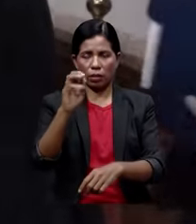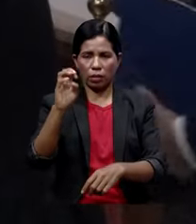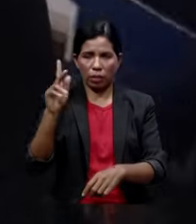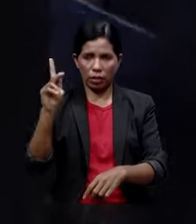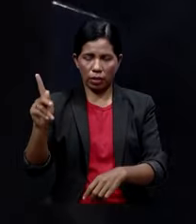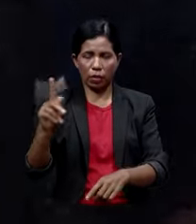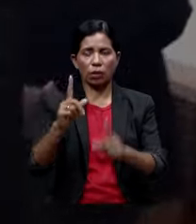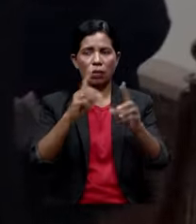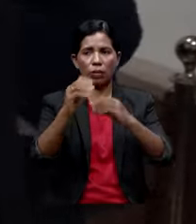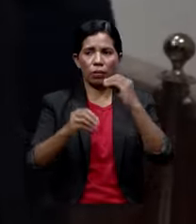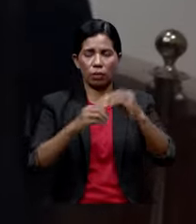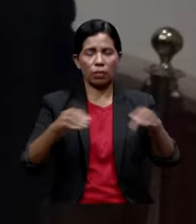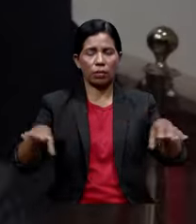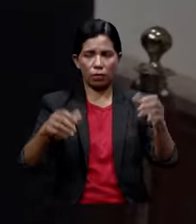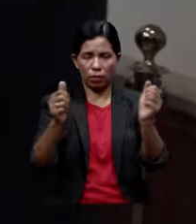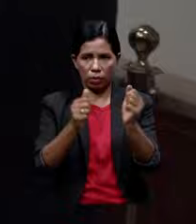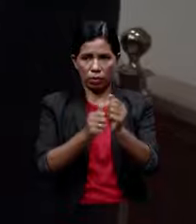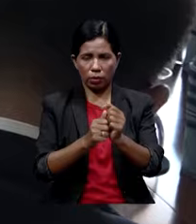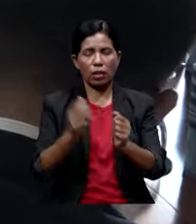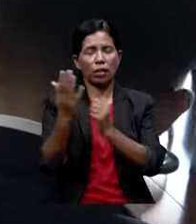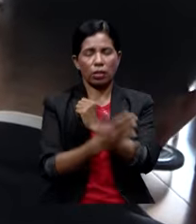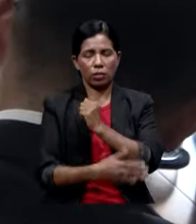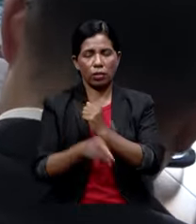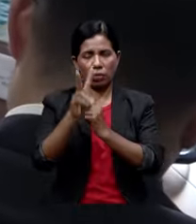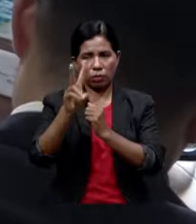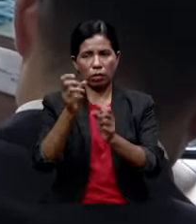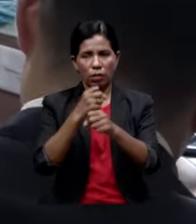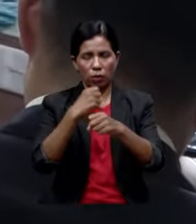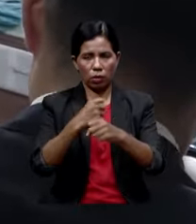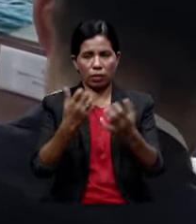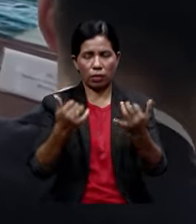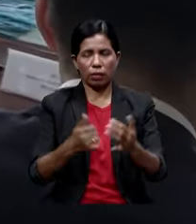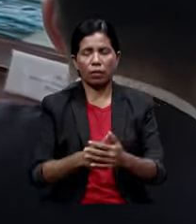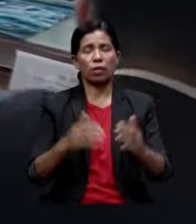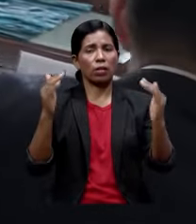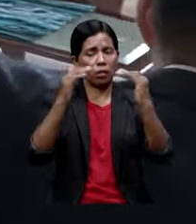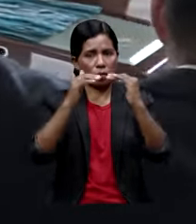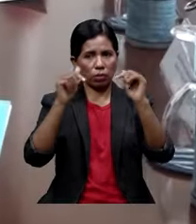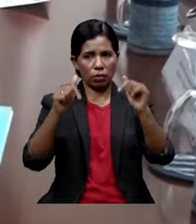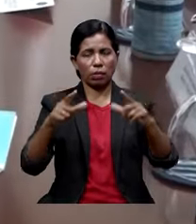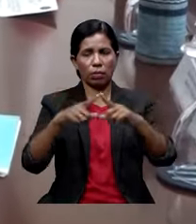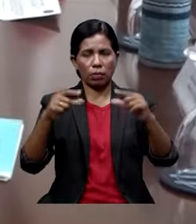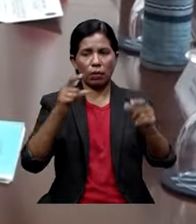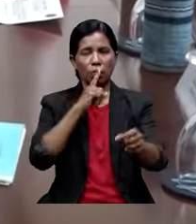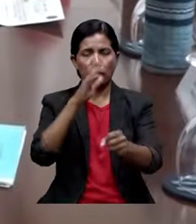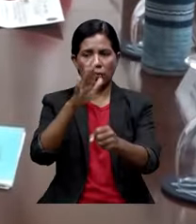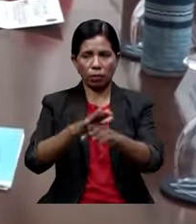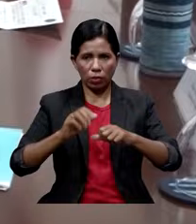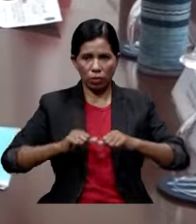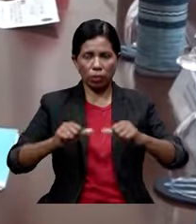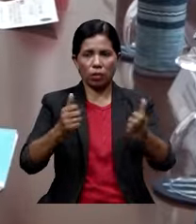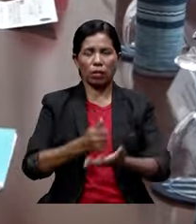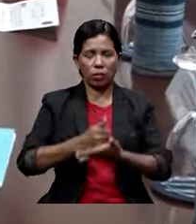colhe com a cooperação bilateral na Benação Rua, ao ONU durante, né? E a sua moto nem mostra, Japão promete a tu continuar a